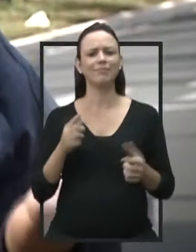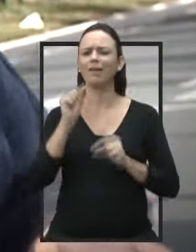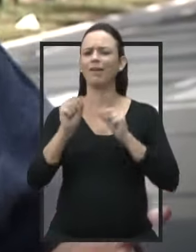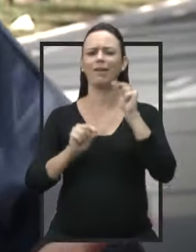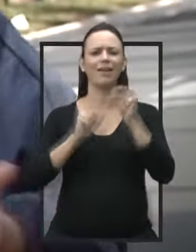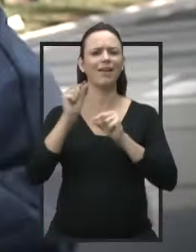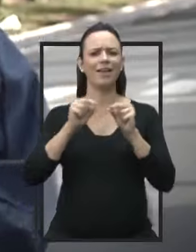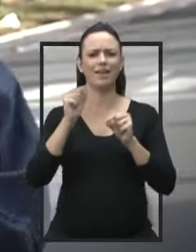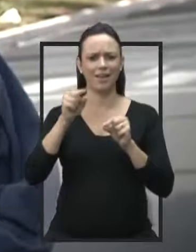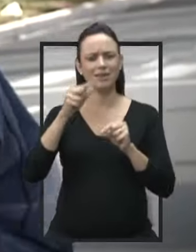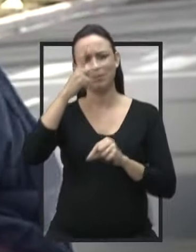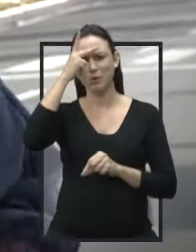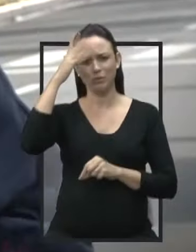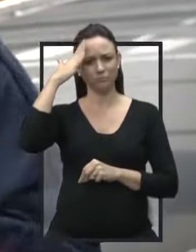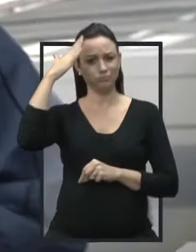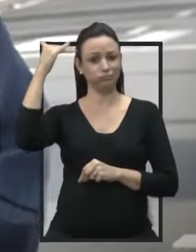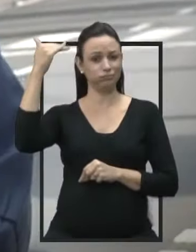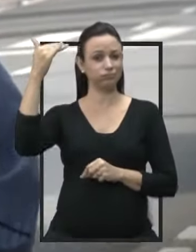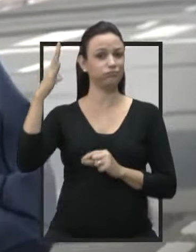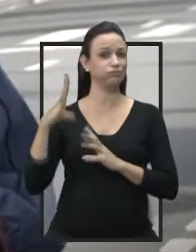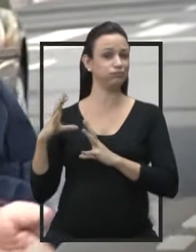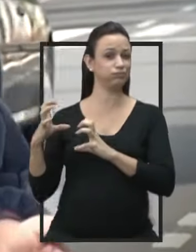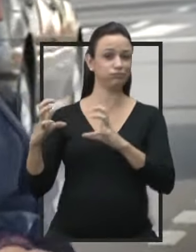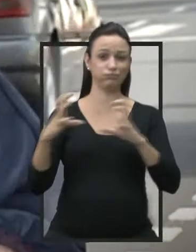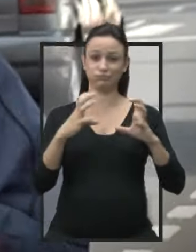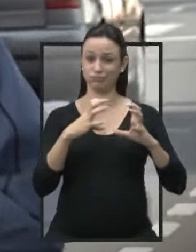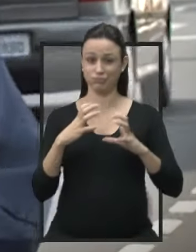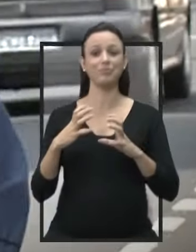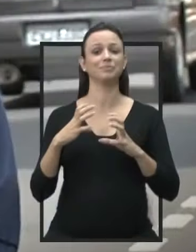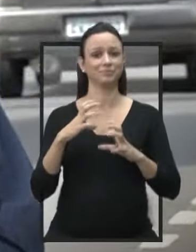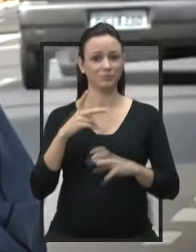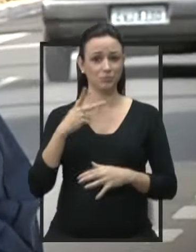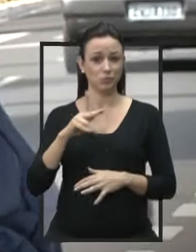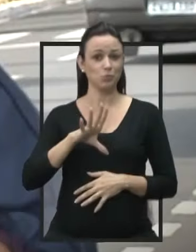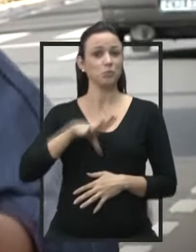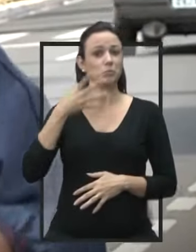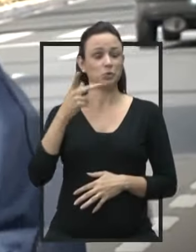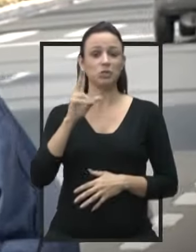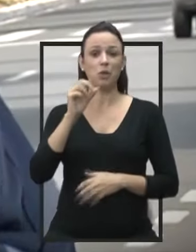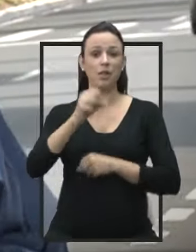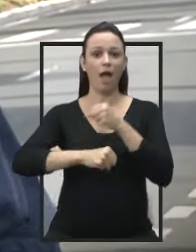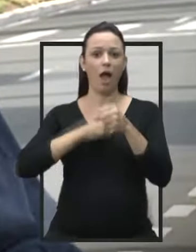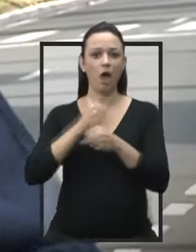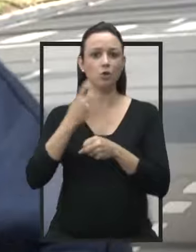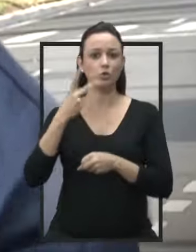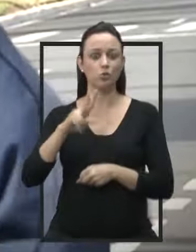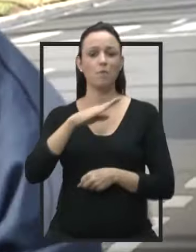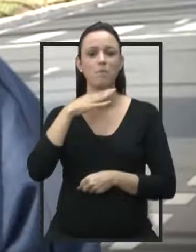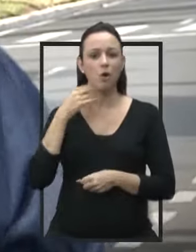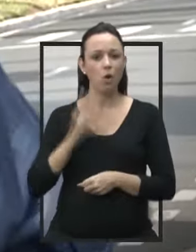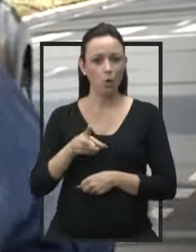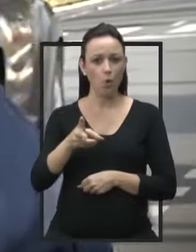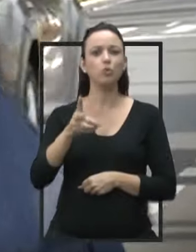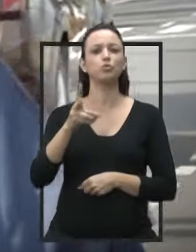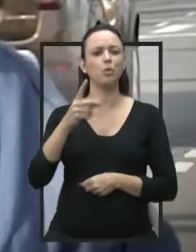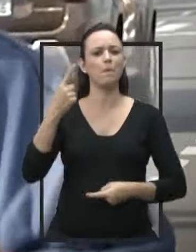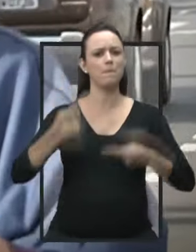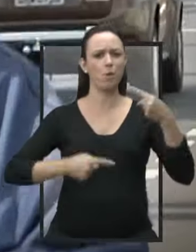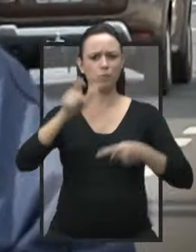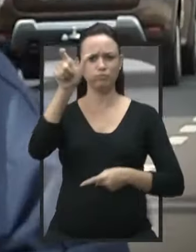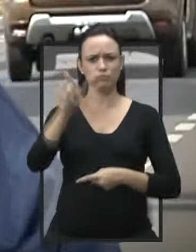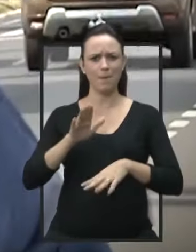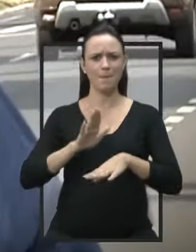quem era essa tão controversa personagem da nossa história, que mesmo após 50 anos da sua morte, continua